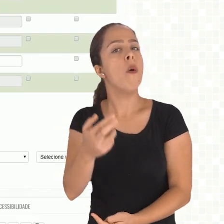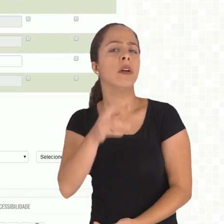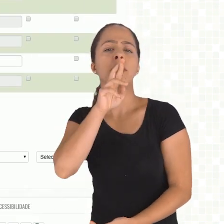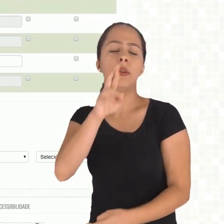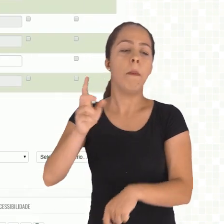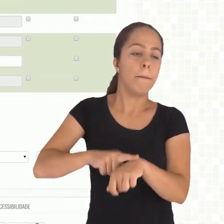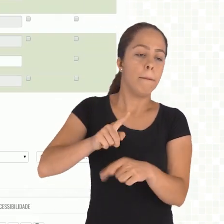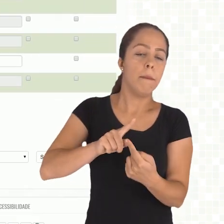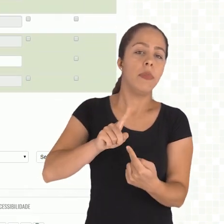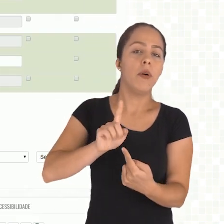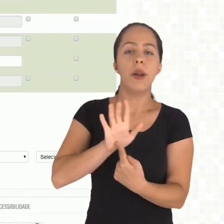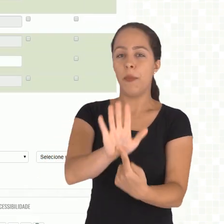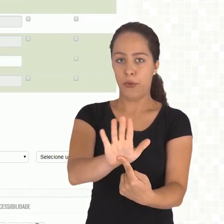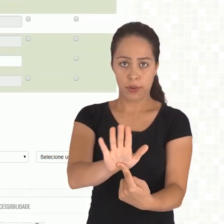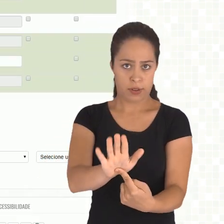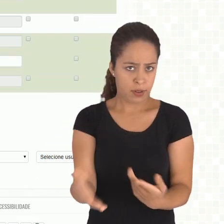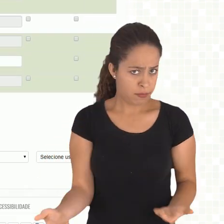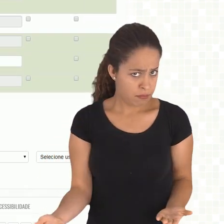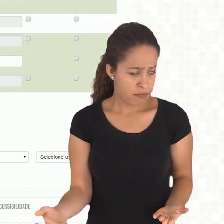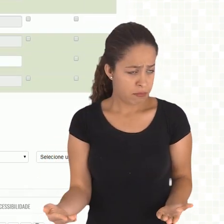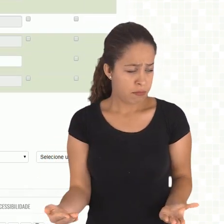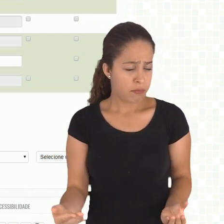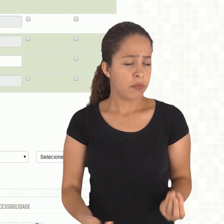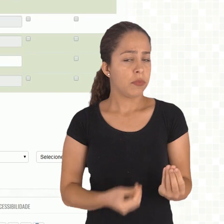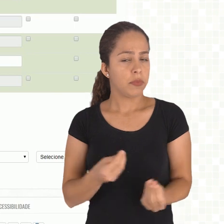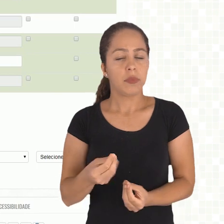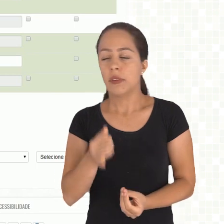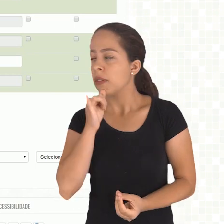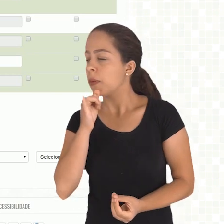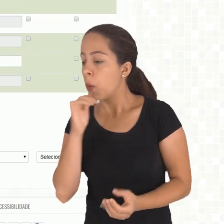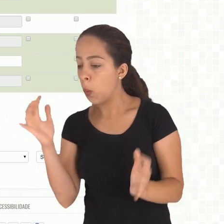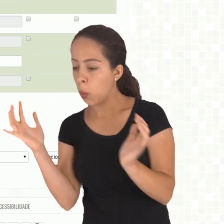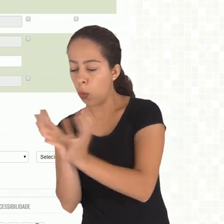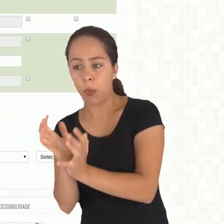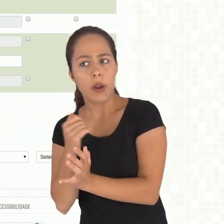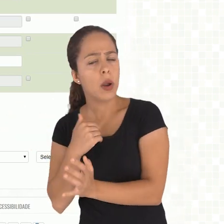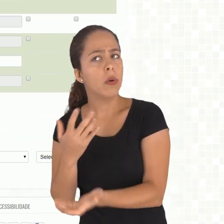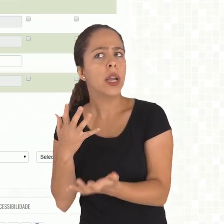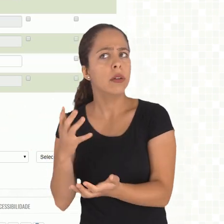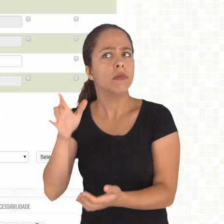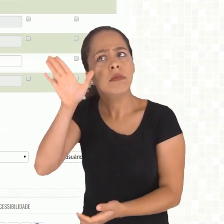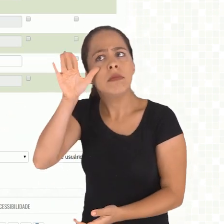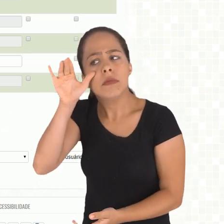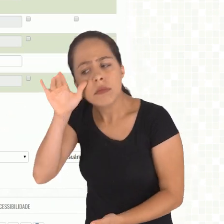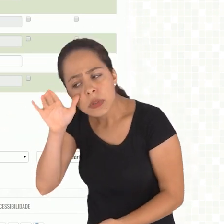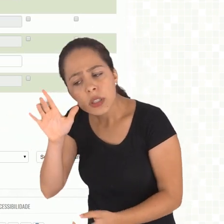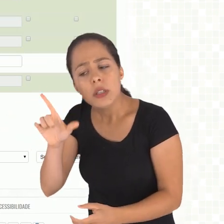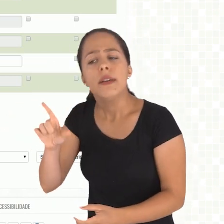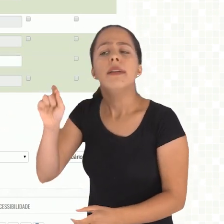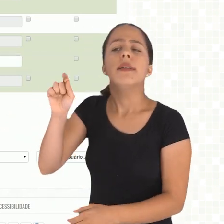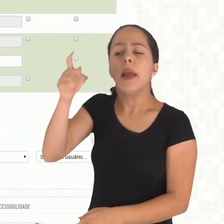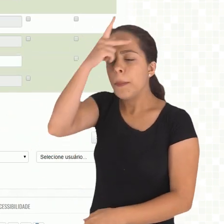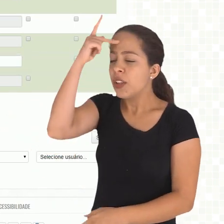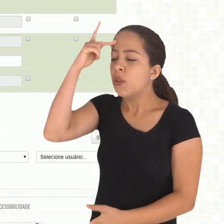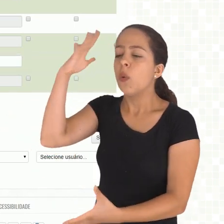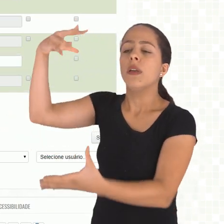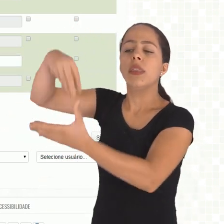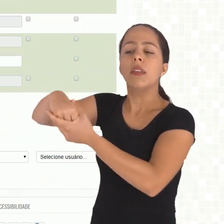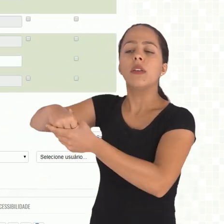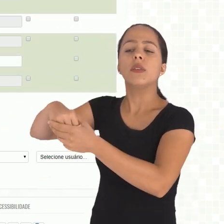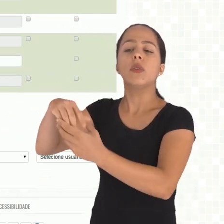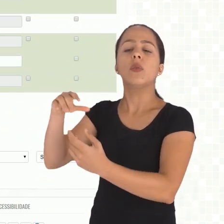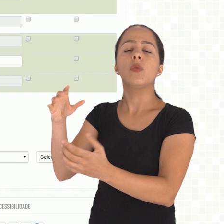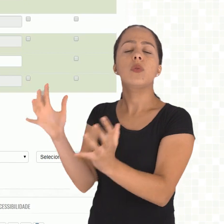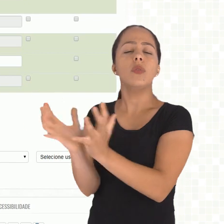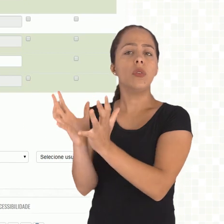aluno acessando aqui o livro de notas você consegue ver que existe uma atividade um wiki por exemplo que foi colocada como